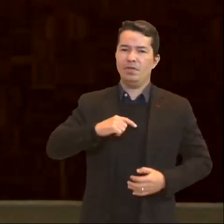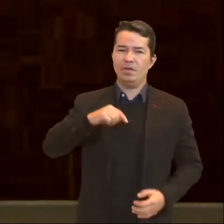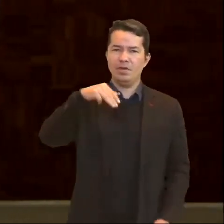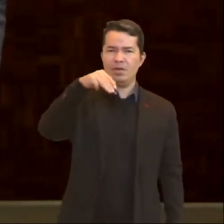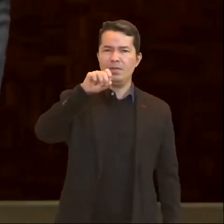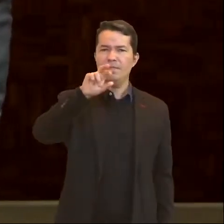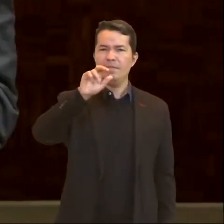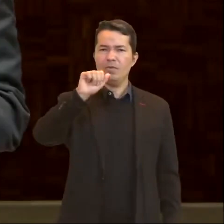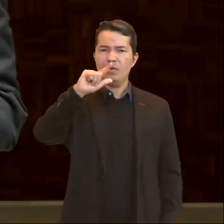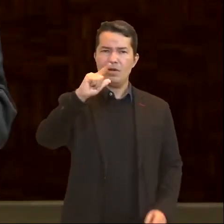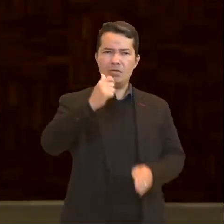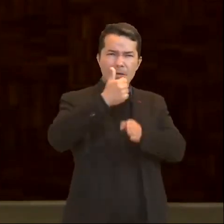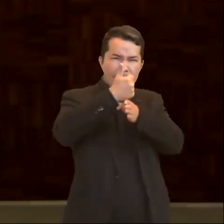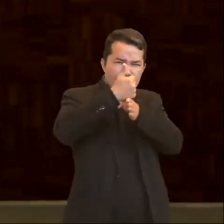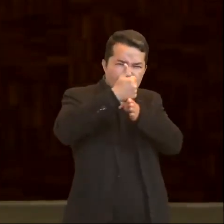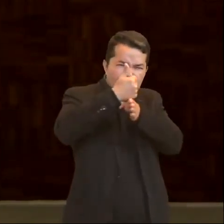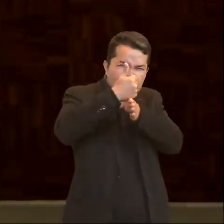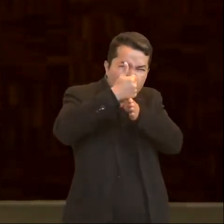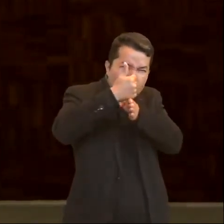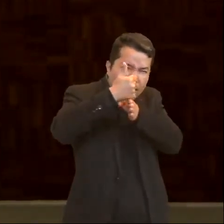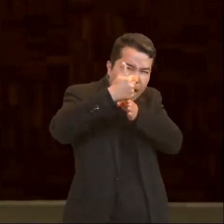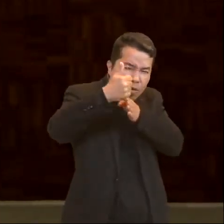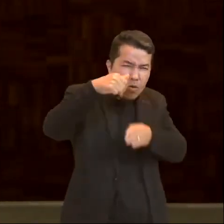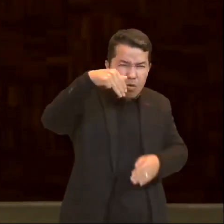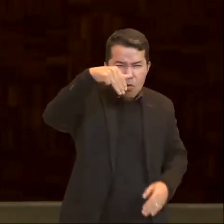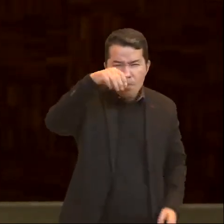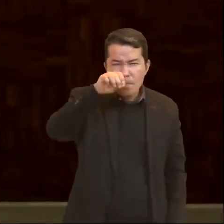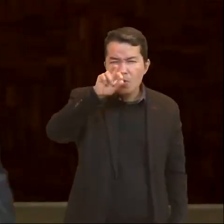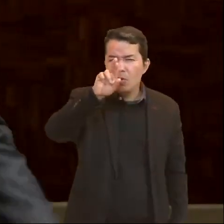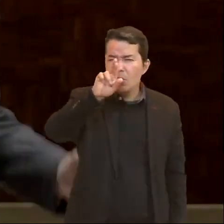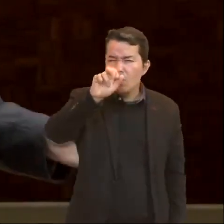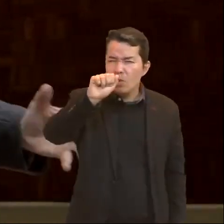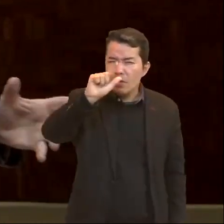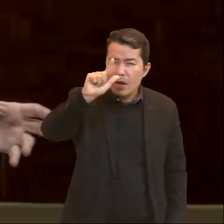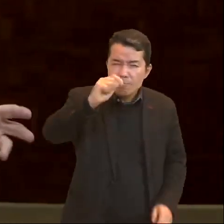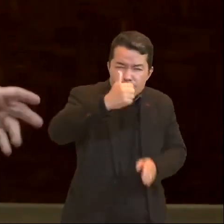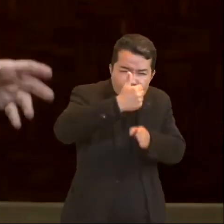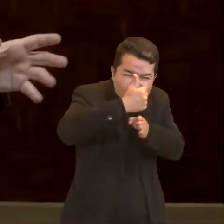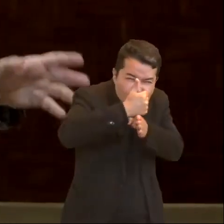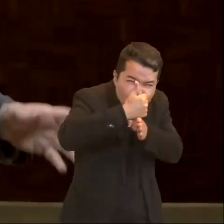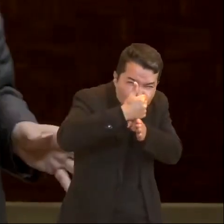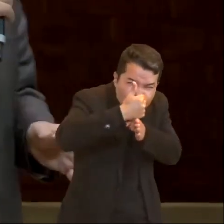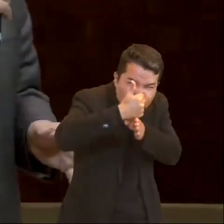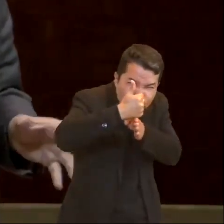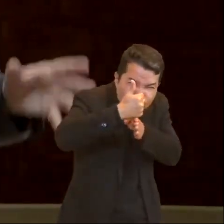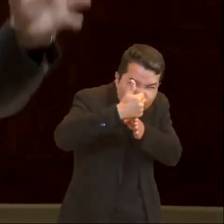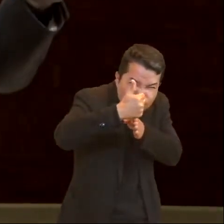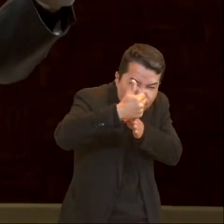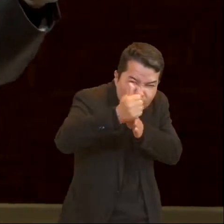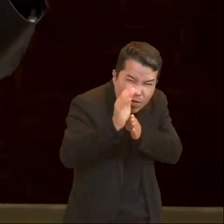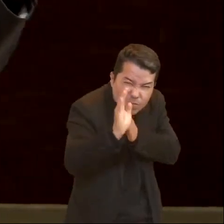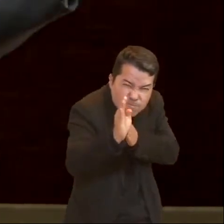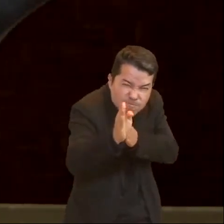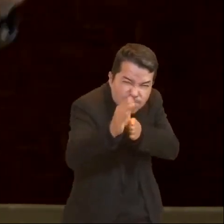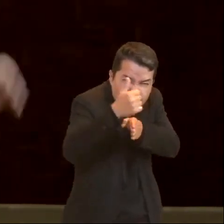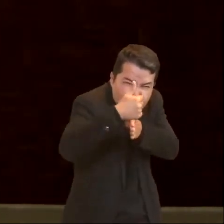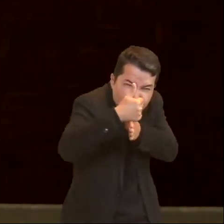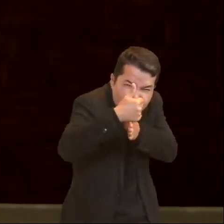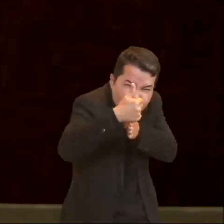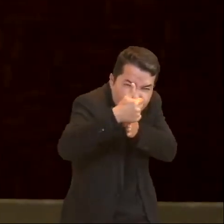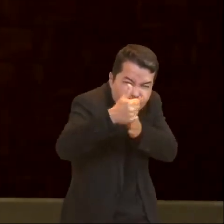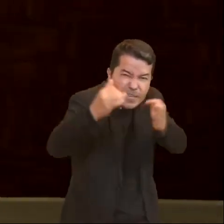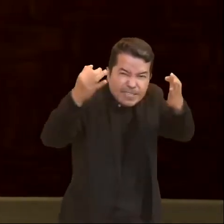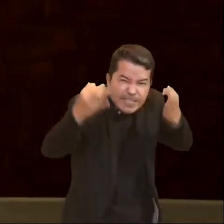vida cristã. Então ele estaria dizendo assim para a gente: olha, não se conforme com a moral que você